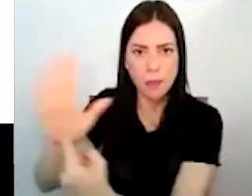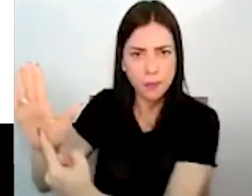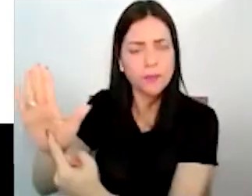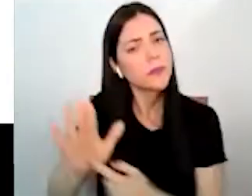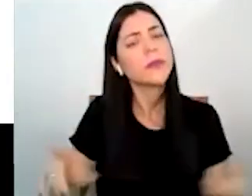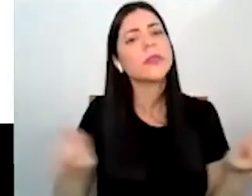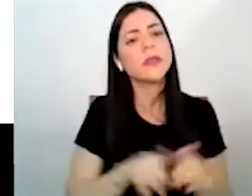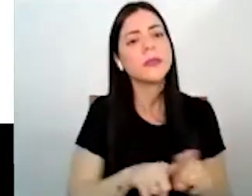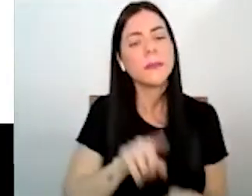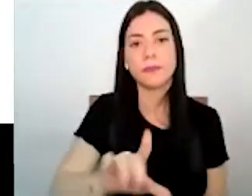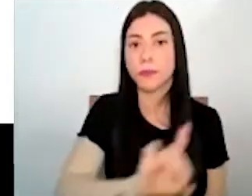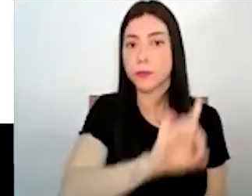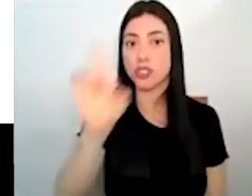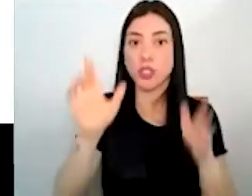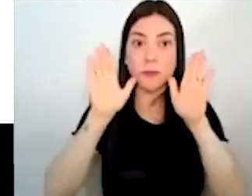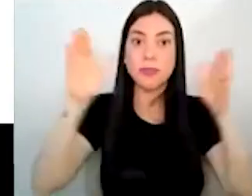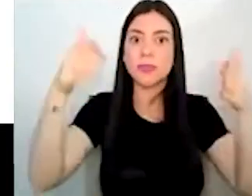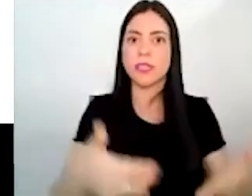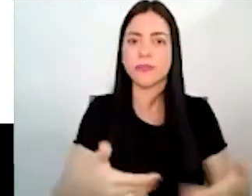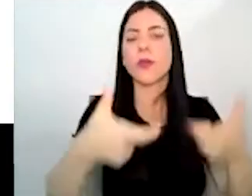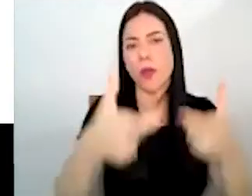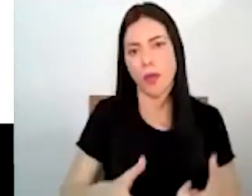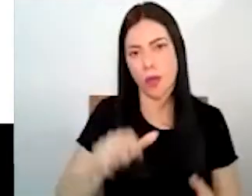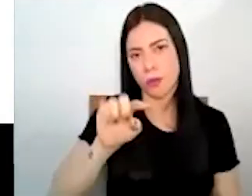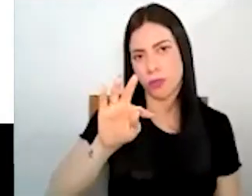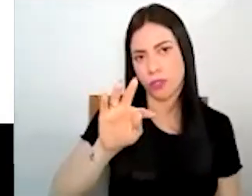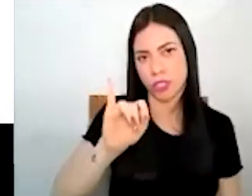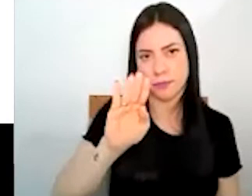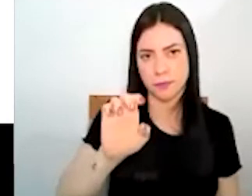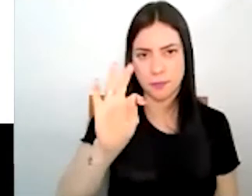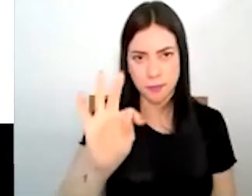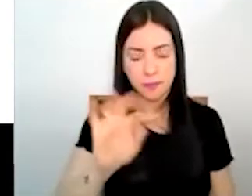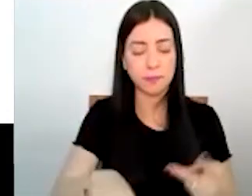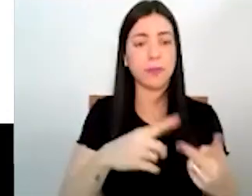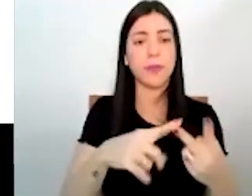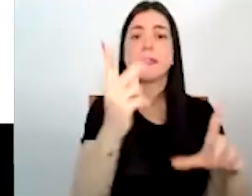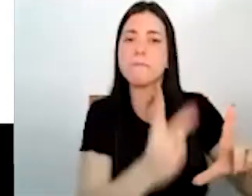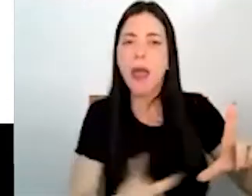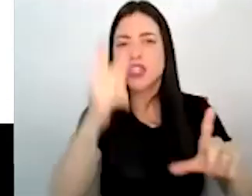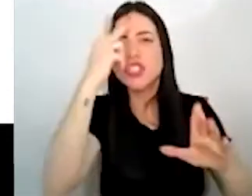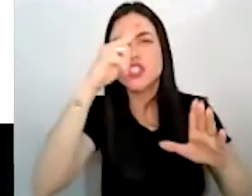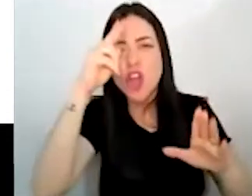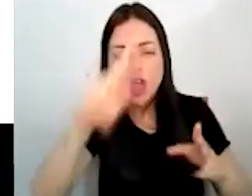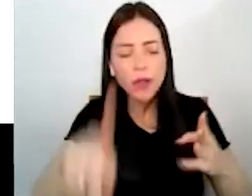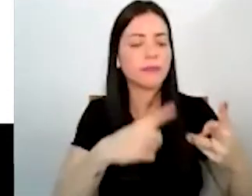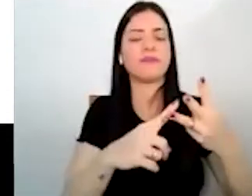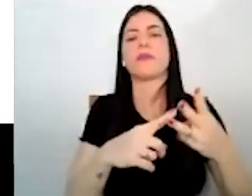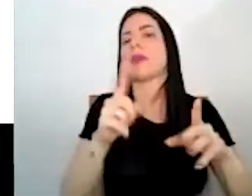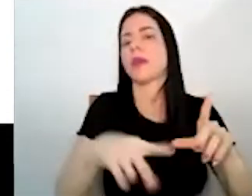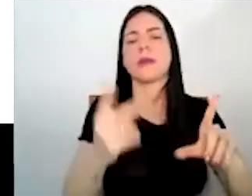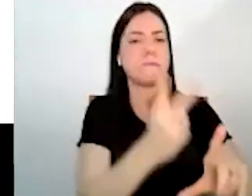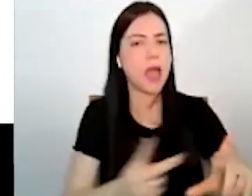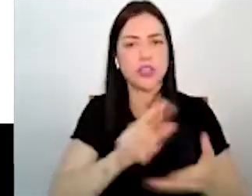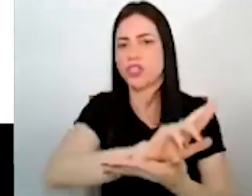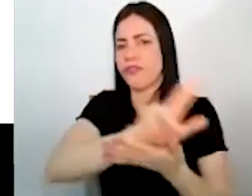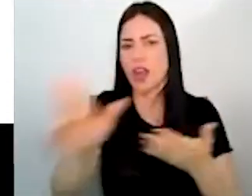budismo específico que era praticado ali no Tibete, imagens históricas, imagens jornalísticas,